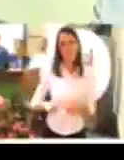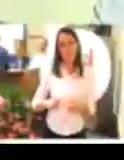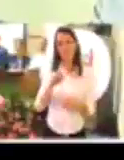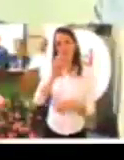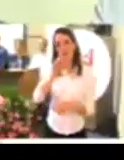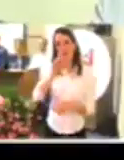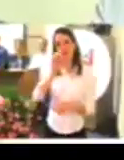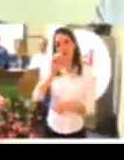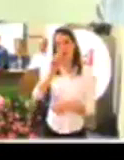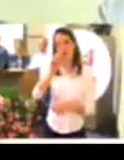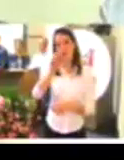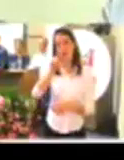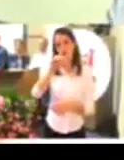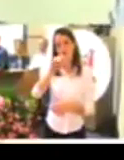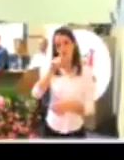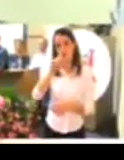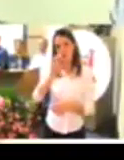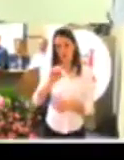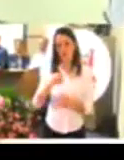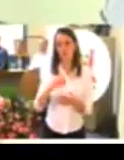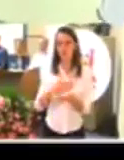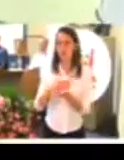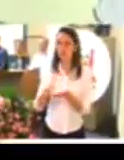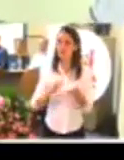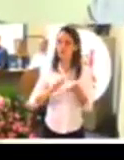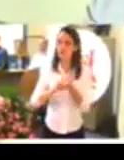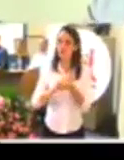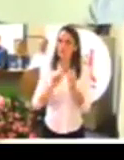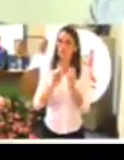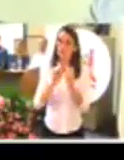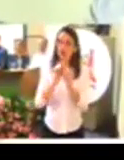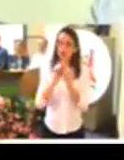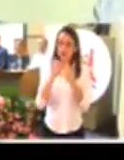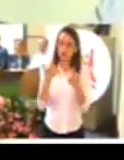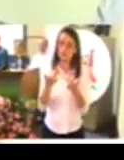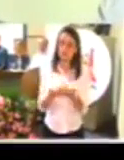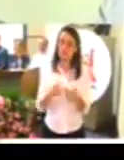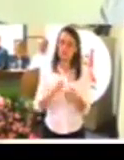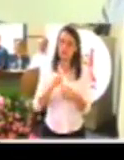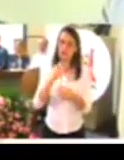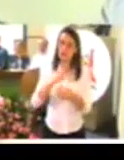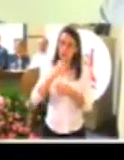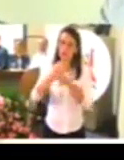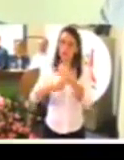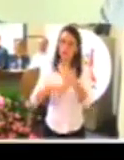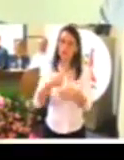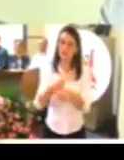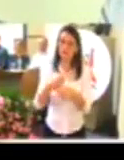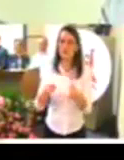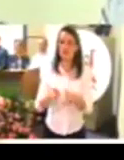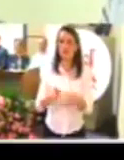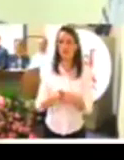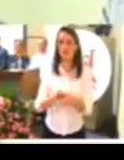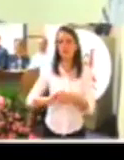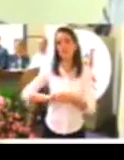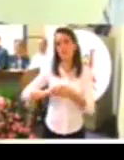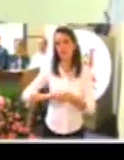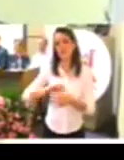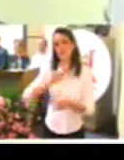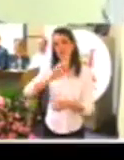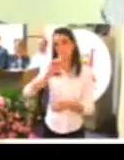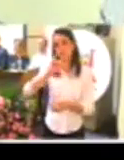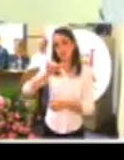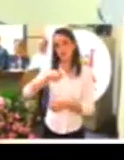Minotto, que assume a Assembleia a partir do próximo ano. Saudar o conselheiro Júlio Garcia, presidente do Tribunal